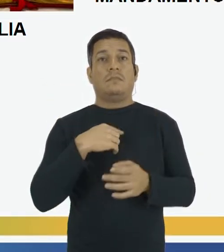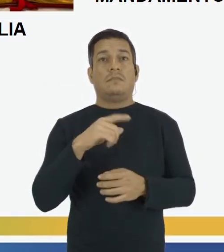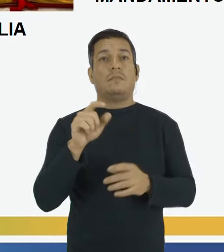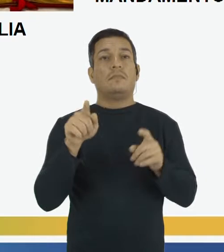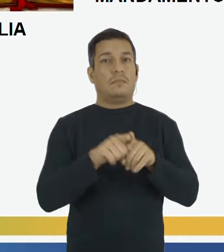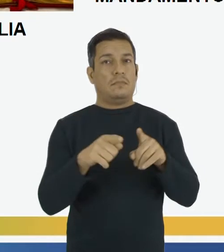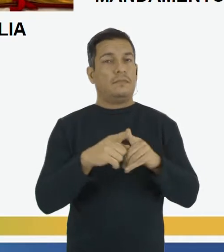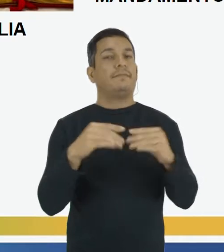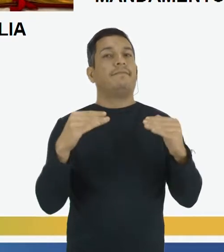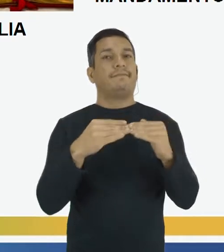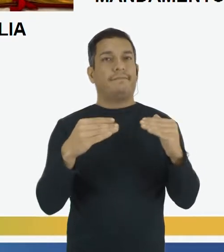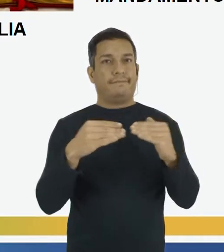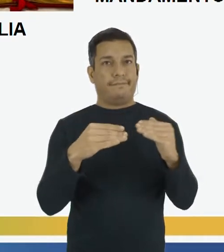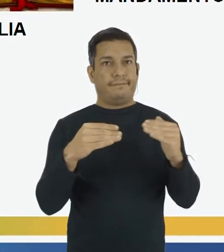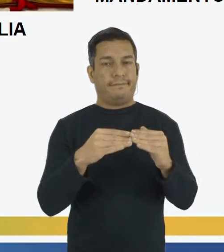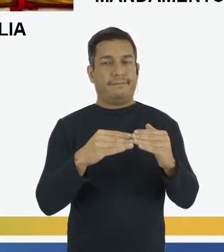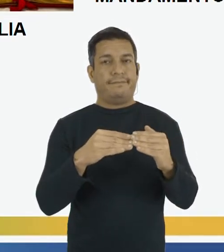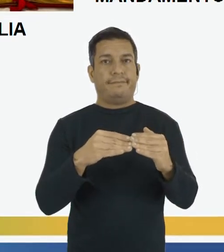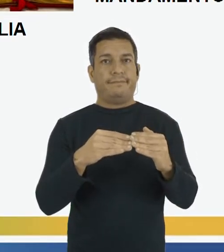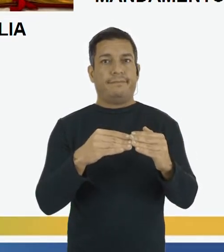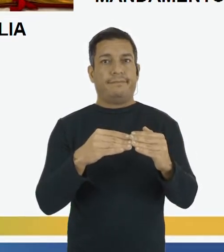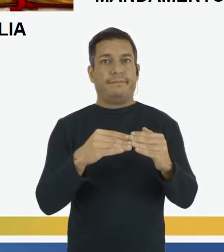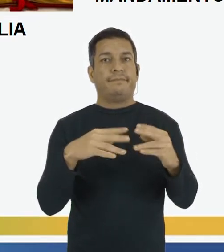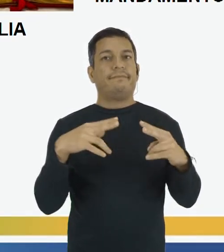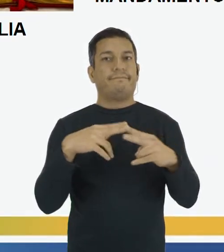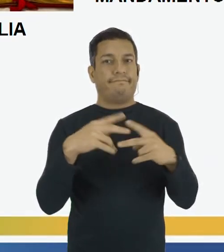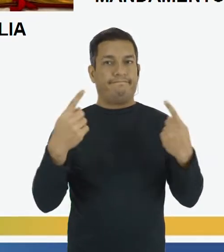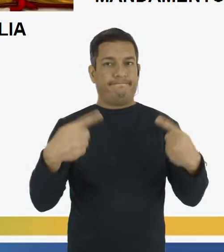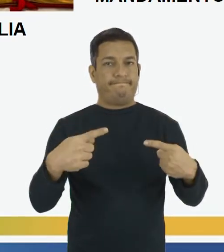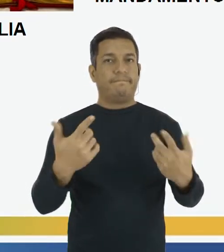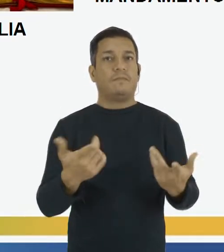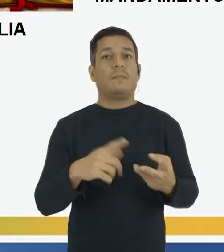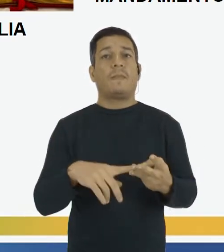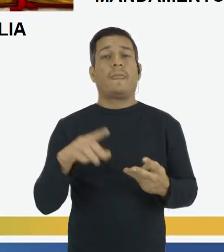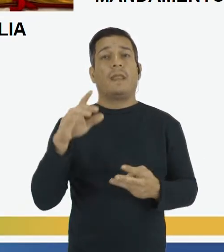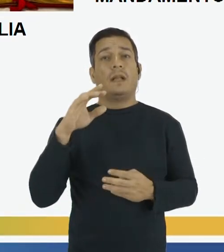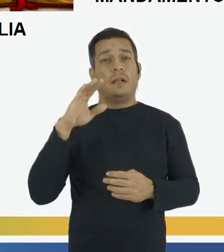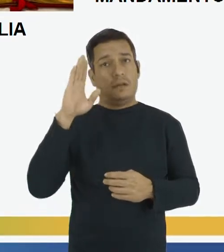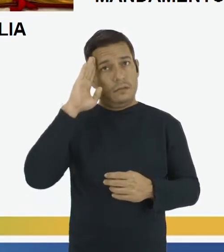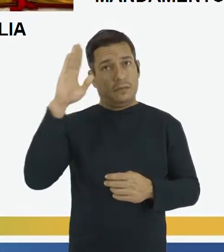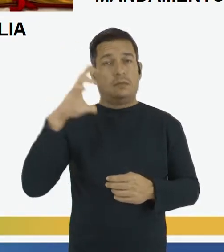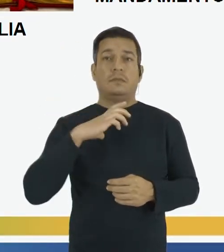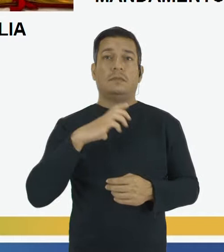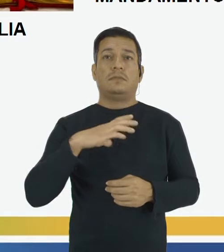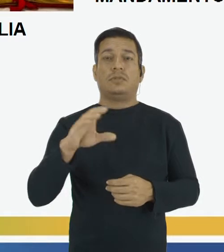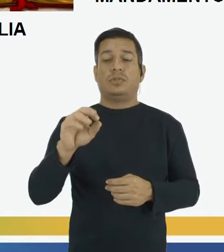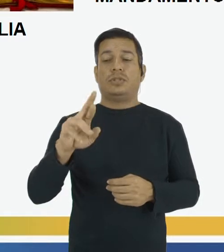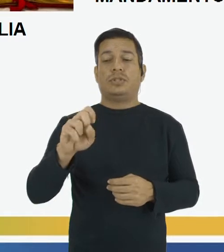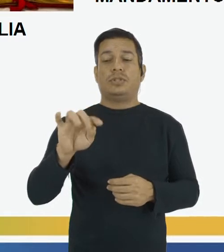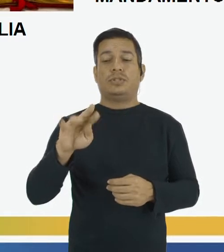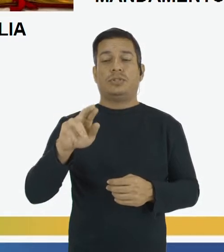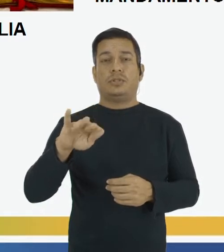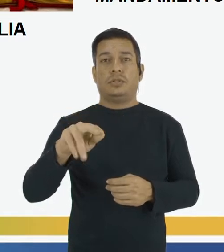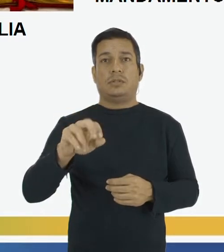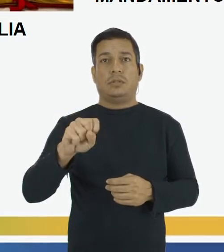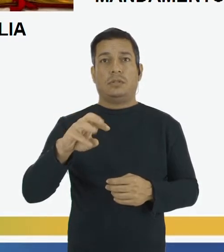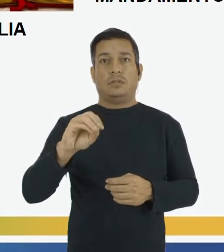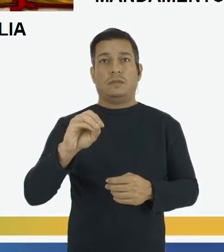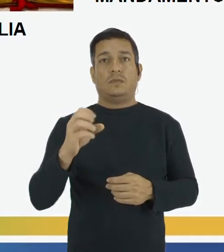por olho, dente por dente, tá? E o princípio ético do cristianismo,